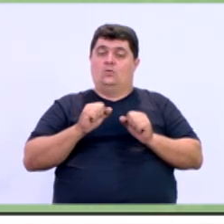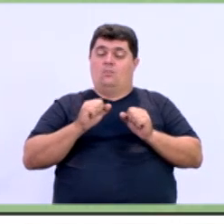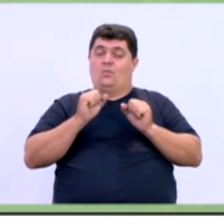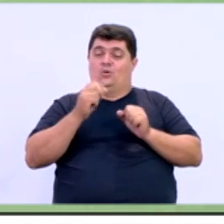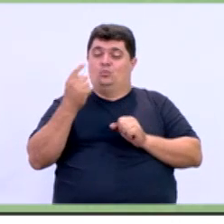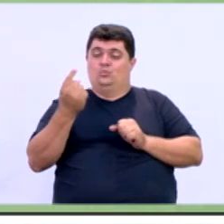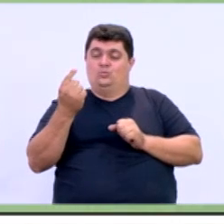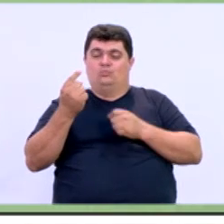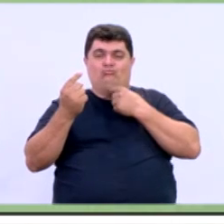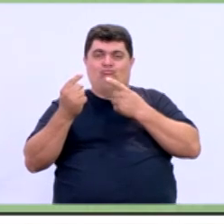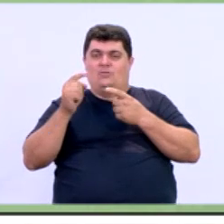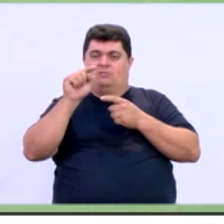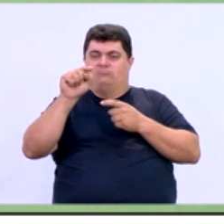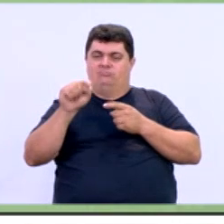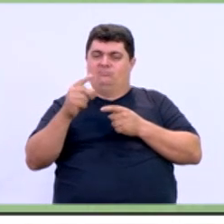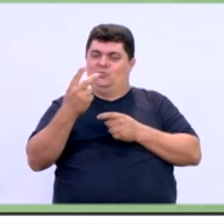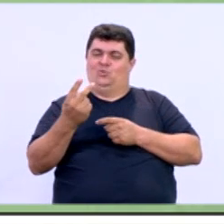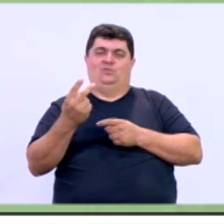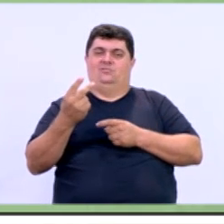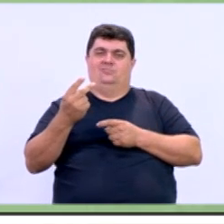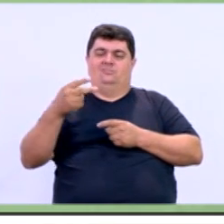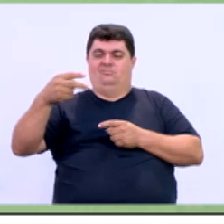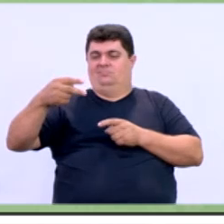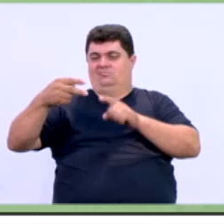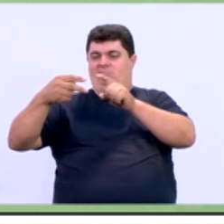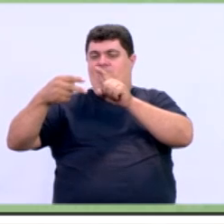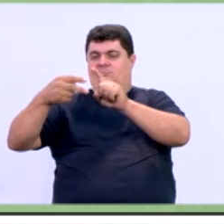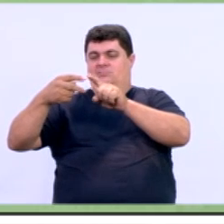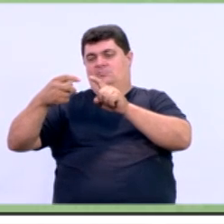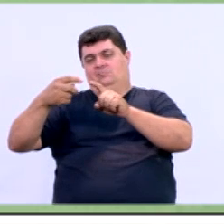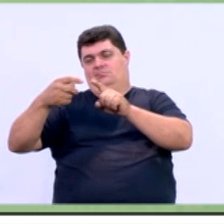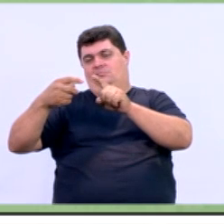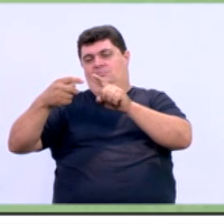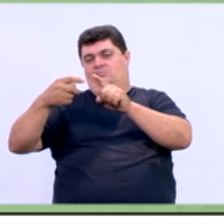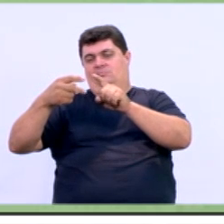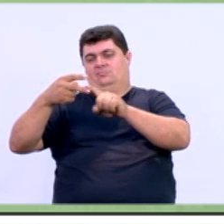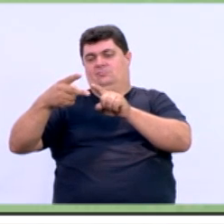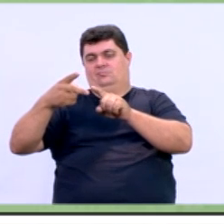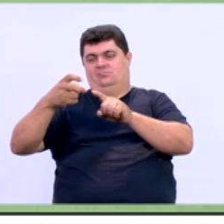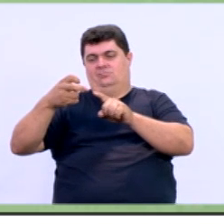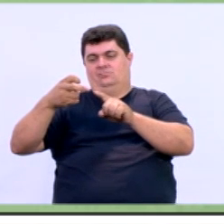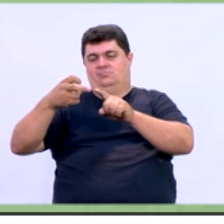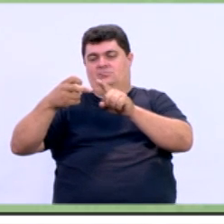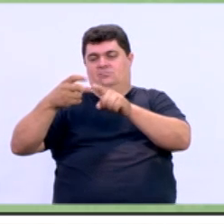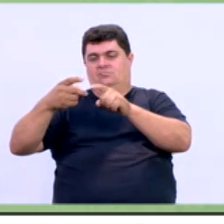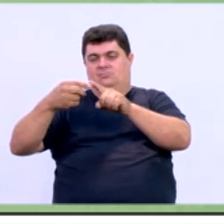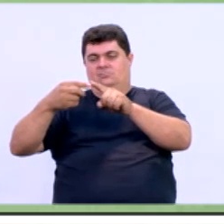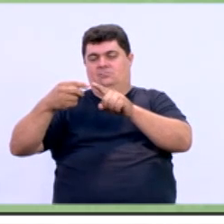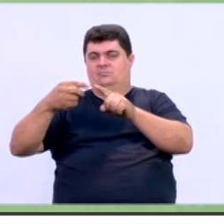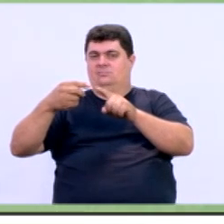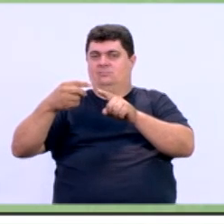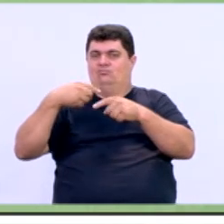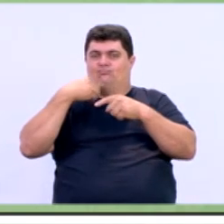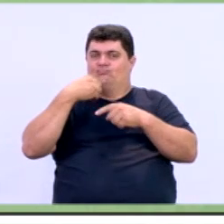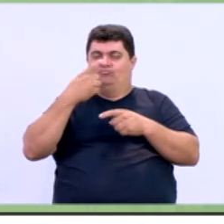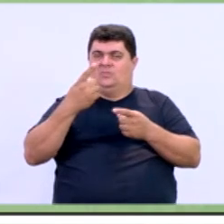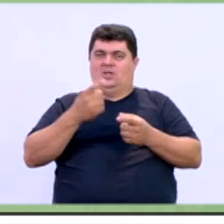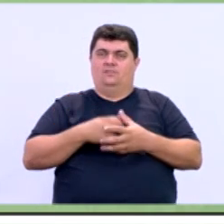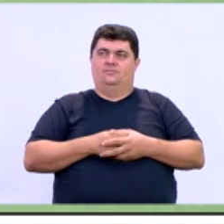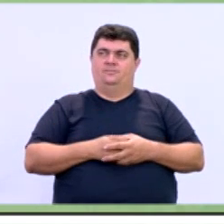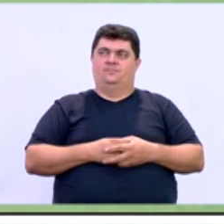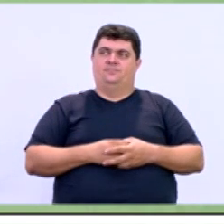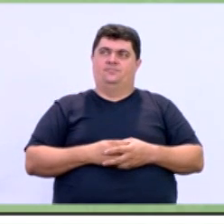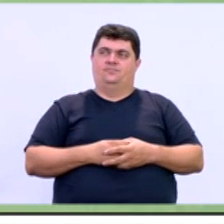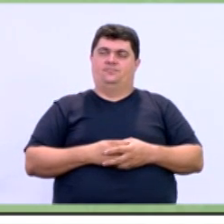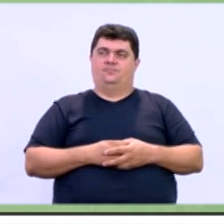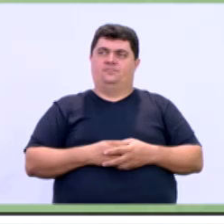checar um por vez, por isso que ele tem um tratamento diferenciado,